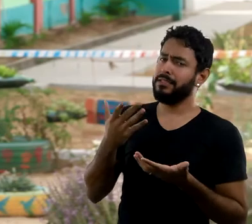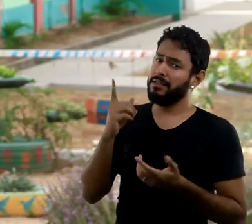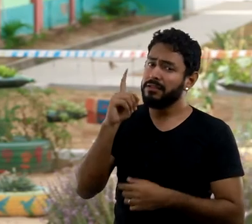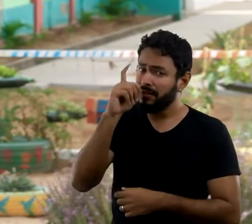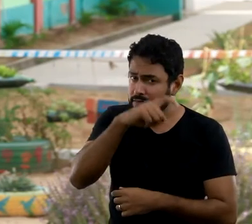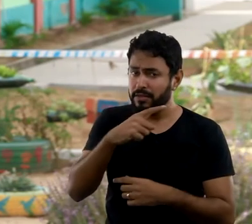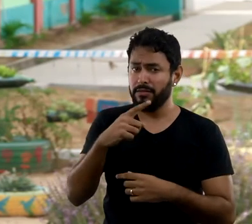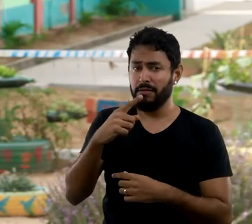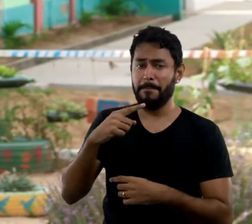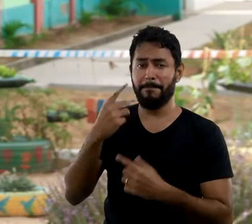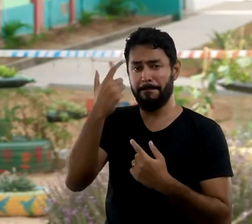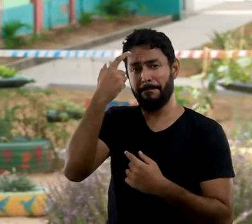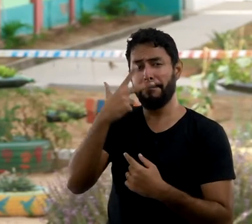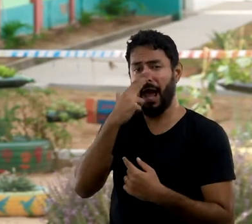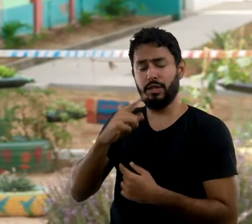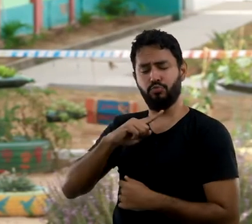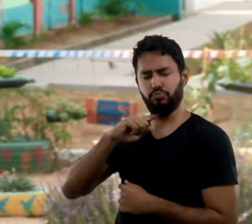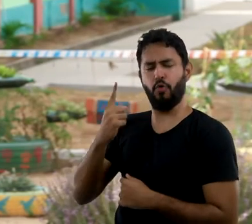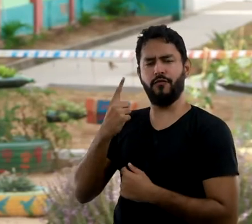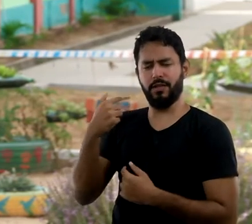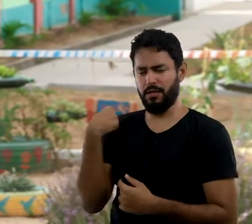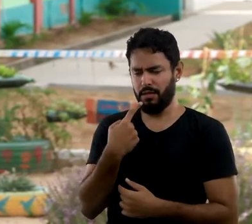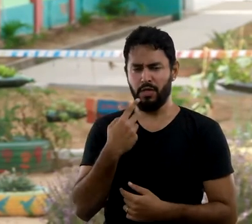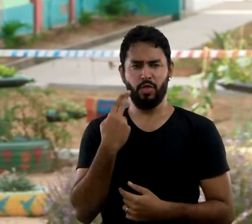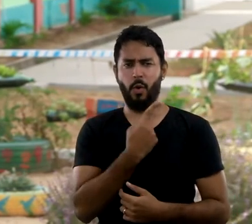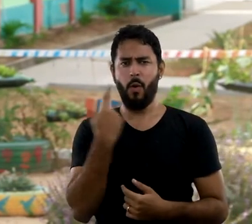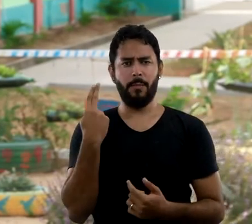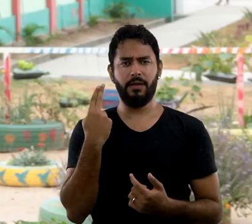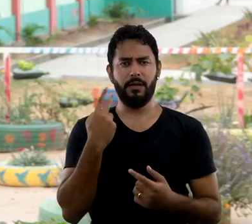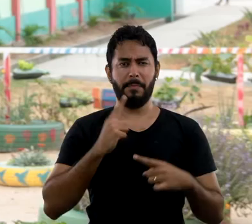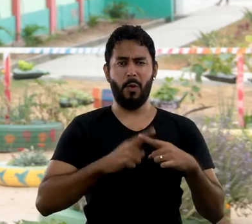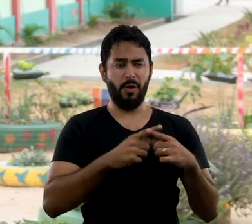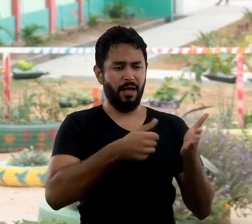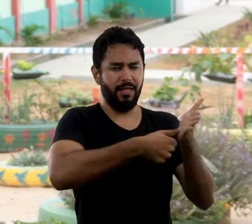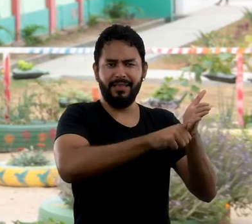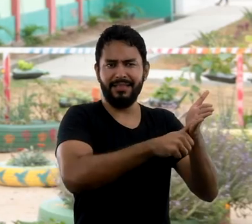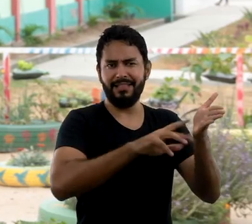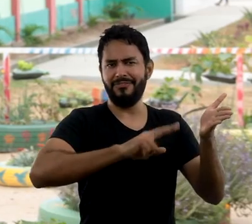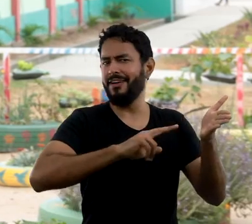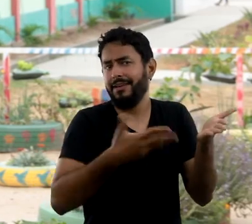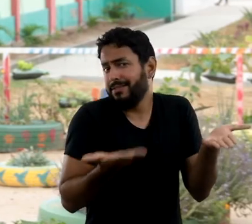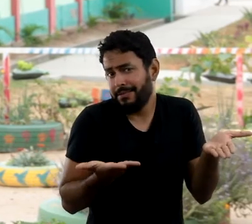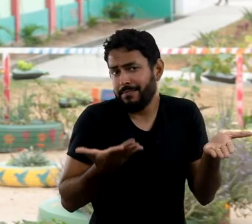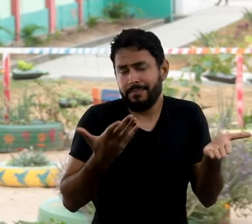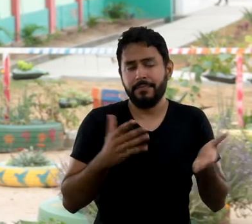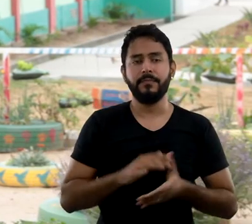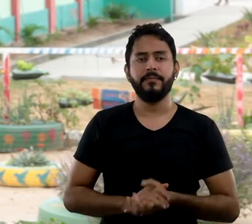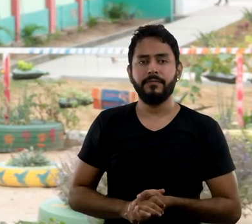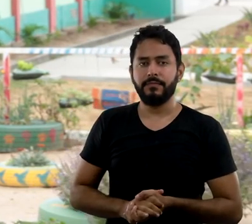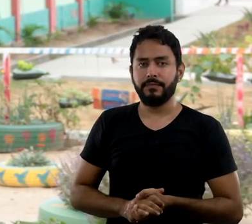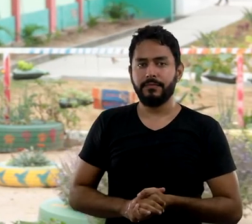pessoa por conta que não tá civilmente registrados telefone eu fui a articuladora da primeira associação